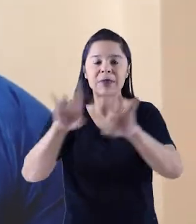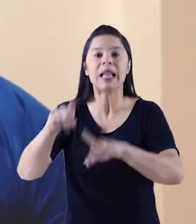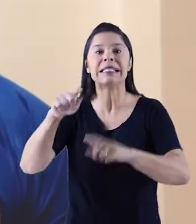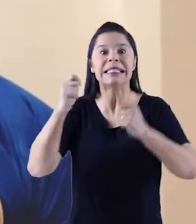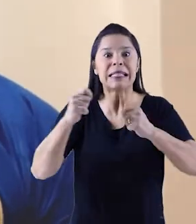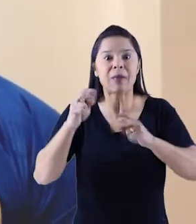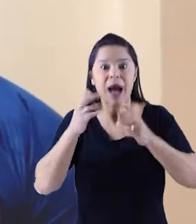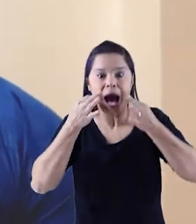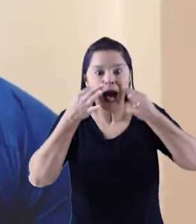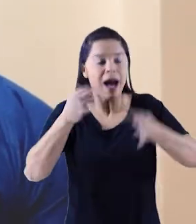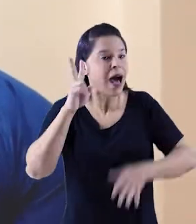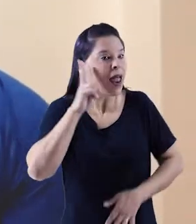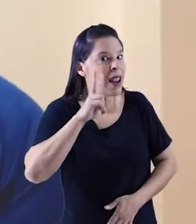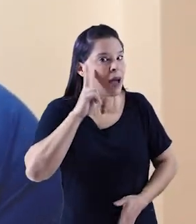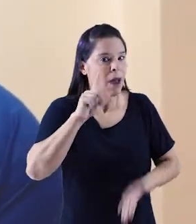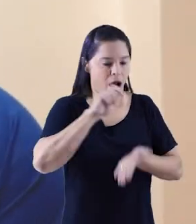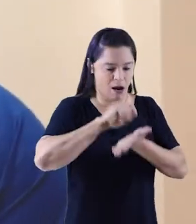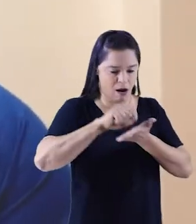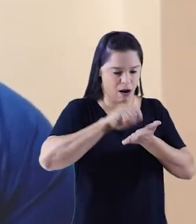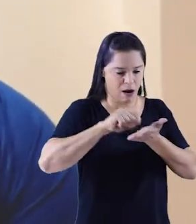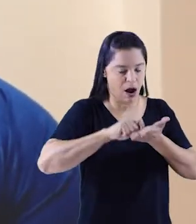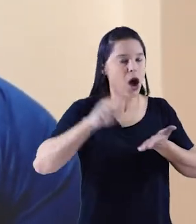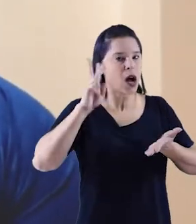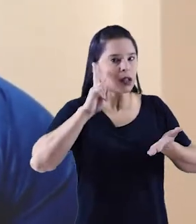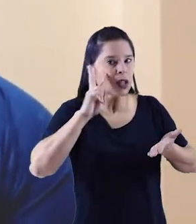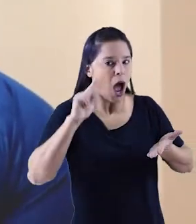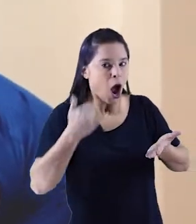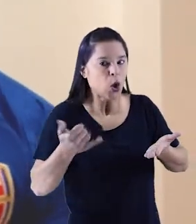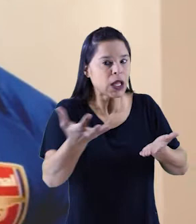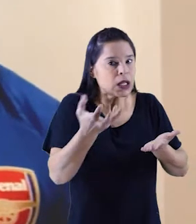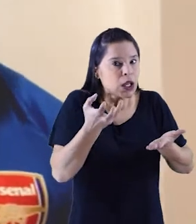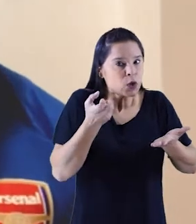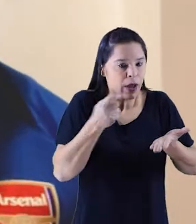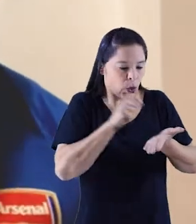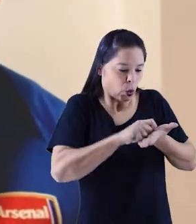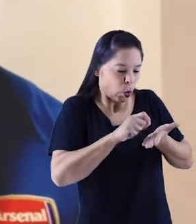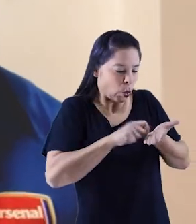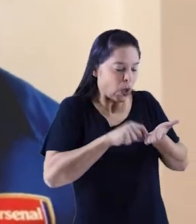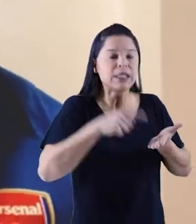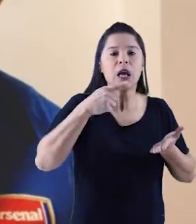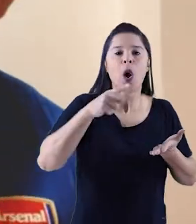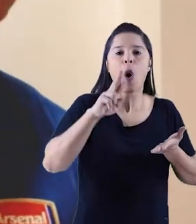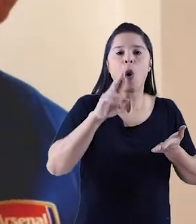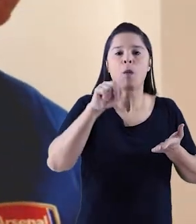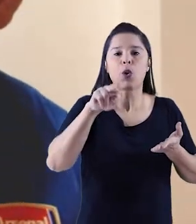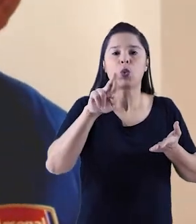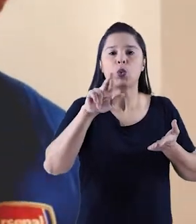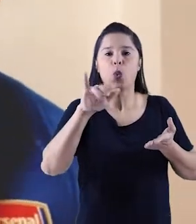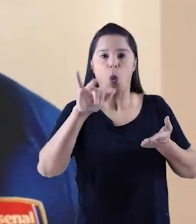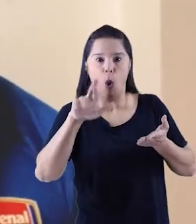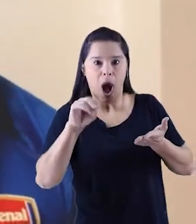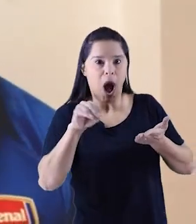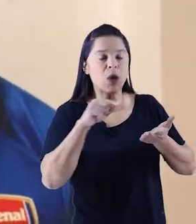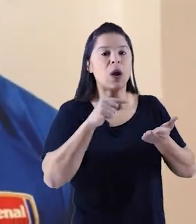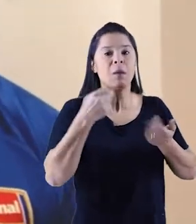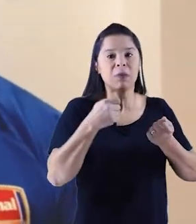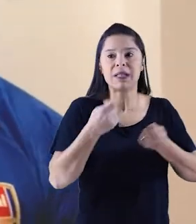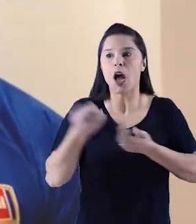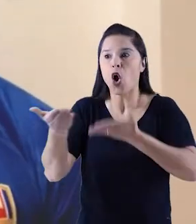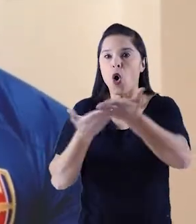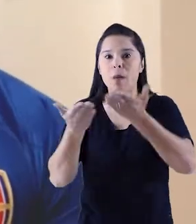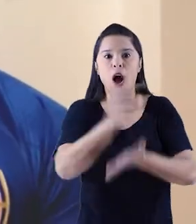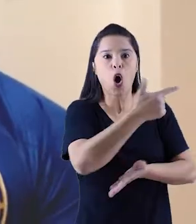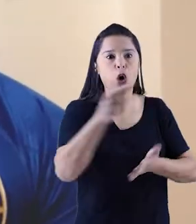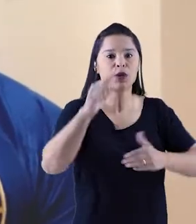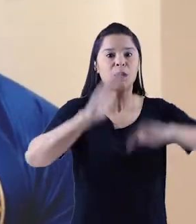ele sempre tem que lembrar de fazer o registro de todo atendimento. Se o prontuário dele for compartilhado com outros